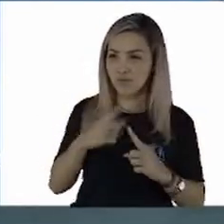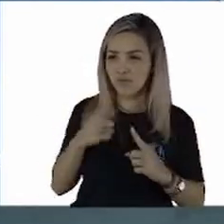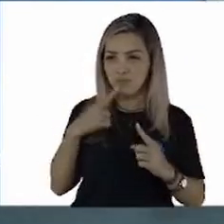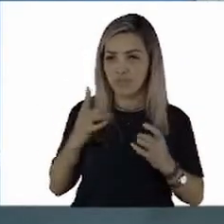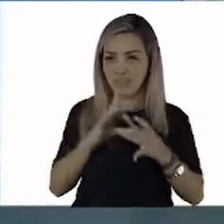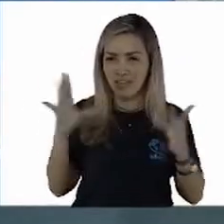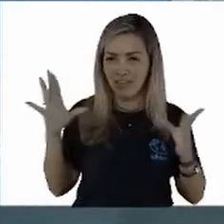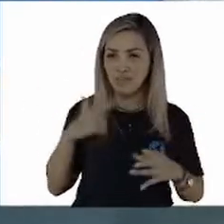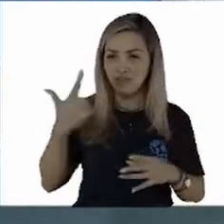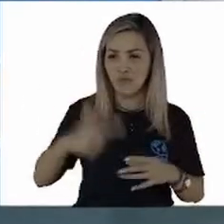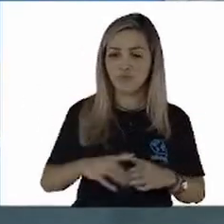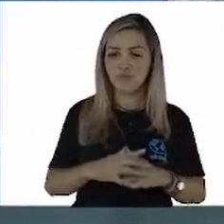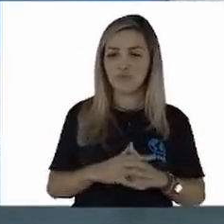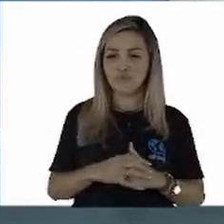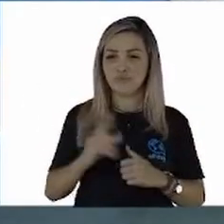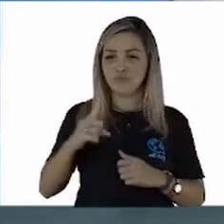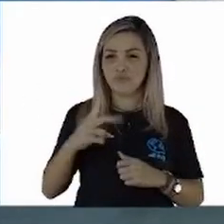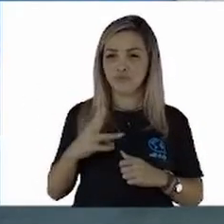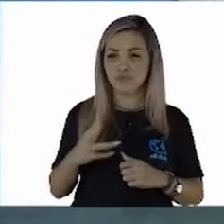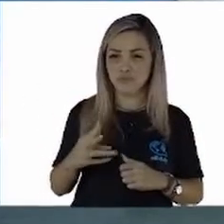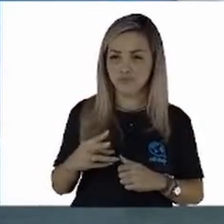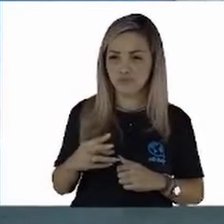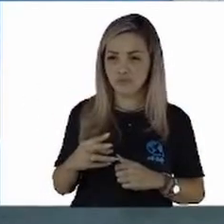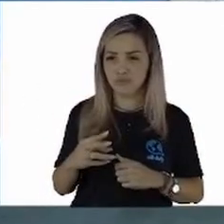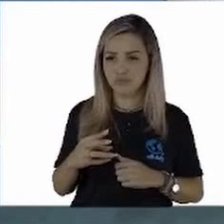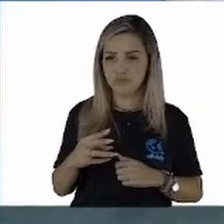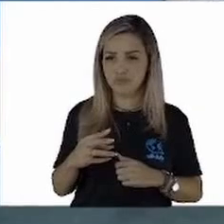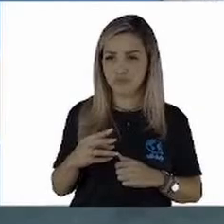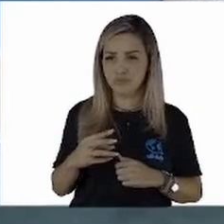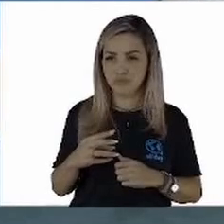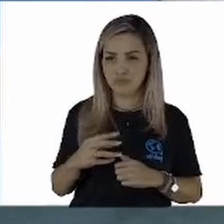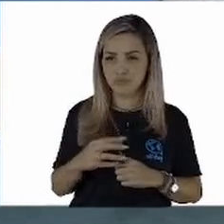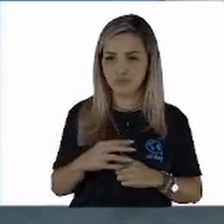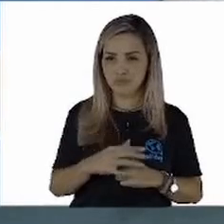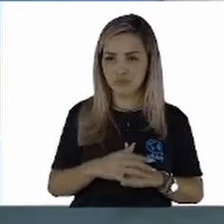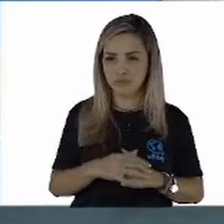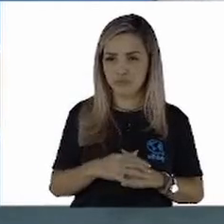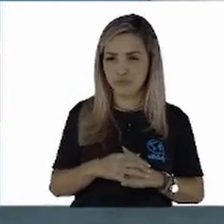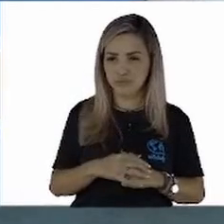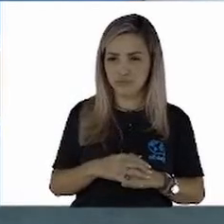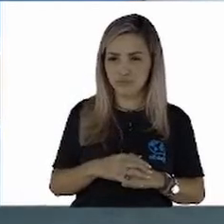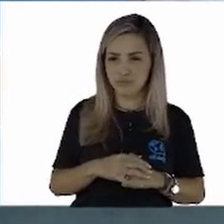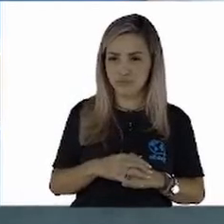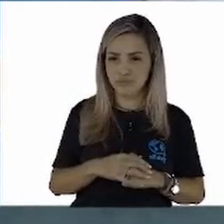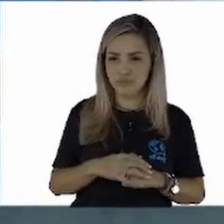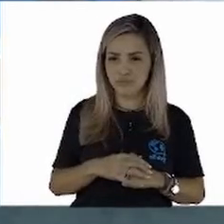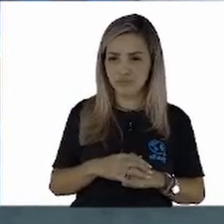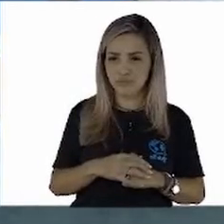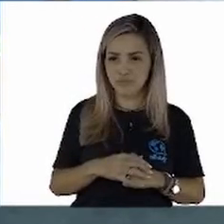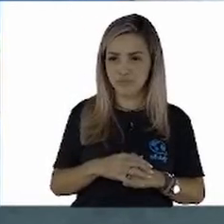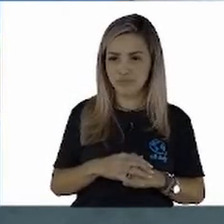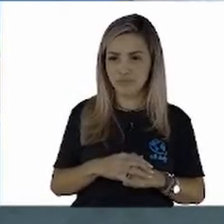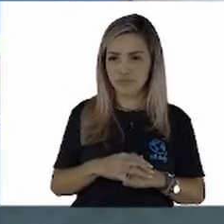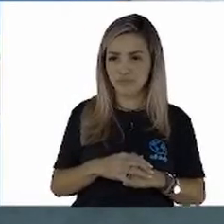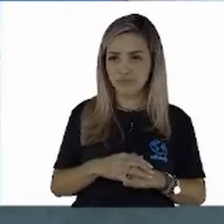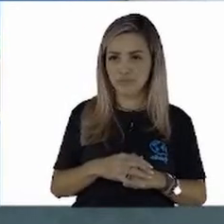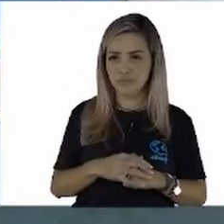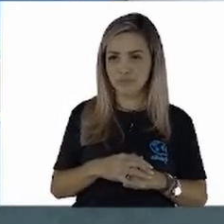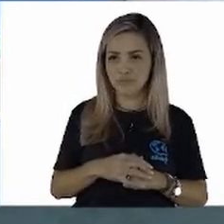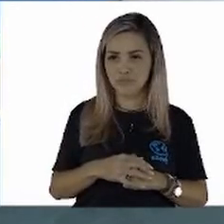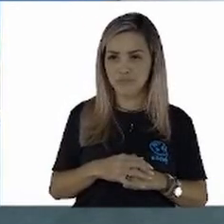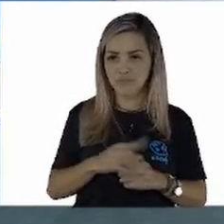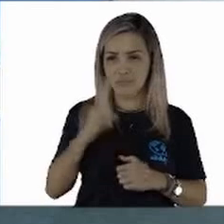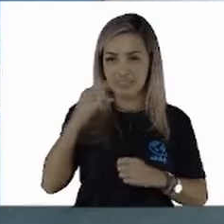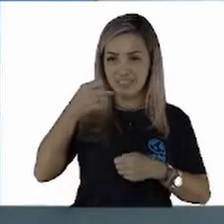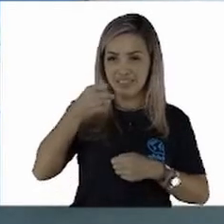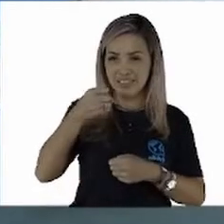atento. Vamos de novo, Vitor, atenção, um, dois, três, em cima, baixo. Aponta, tira uma mão e aponta, embaixo, não tinha falado em cima, mudou